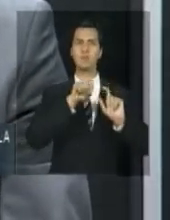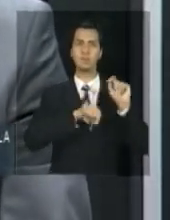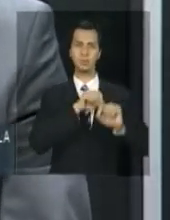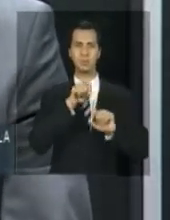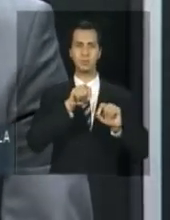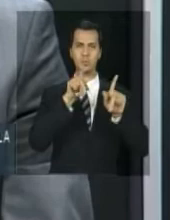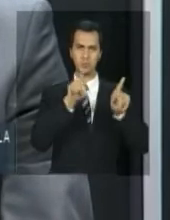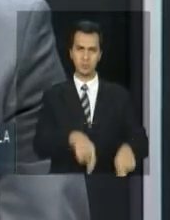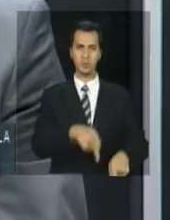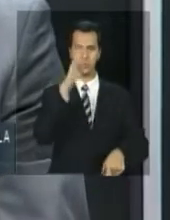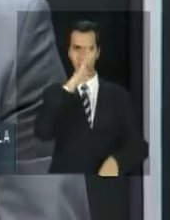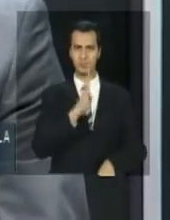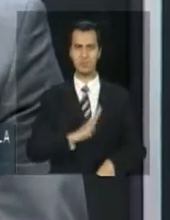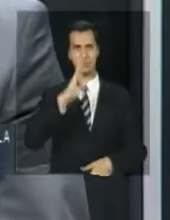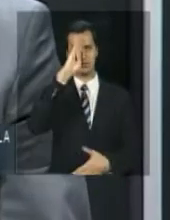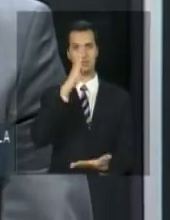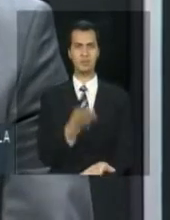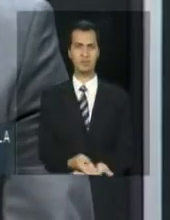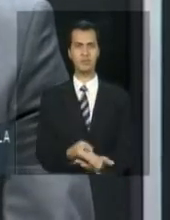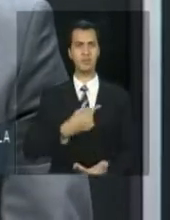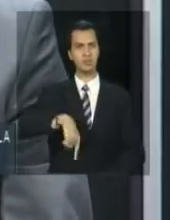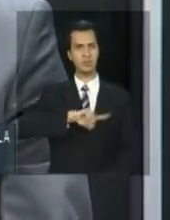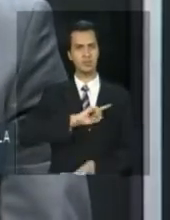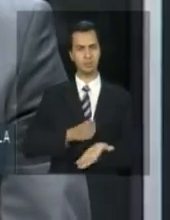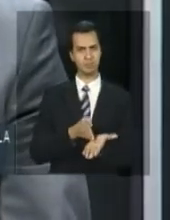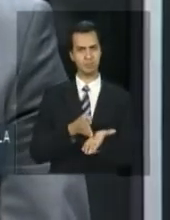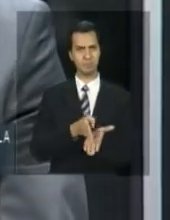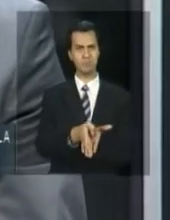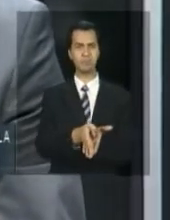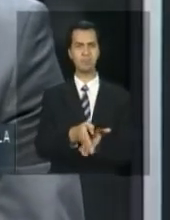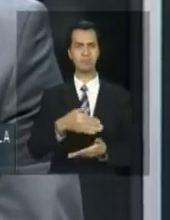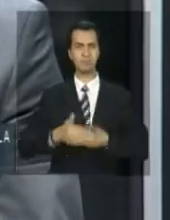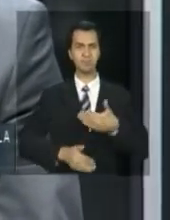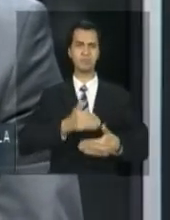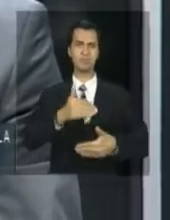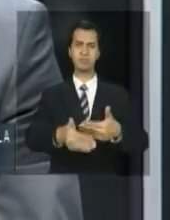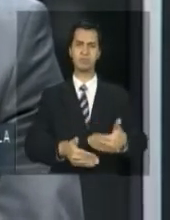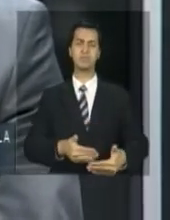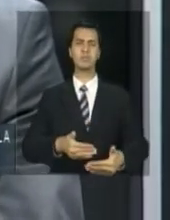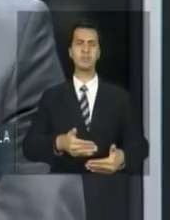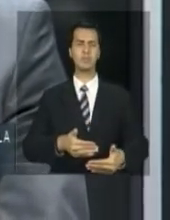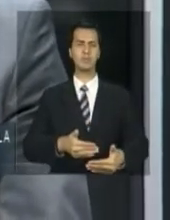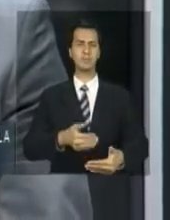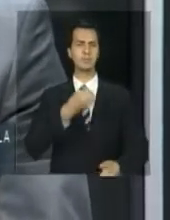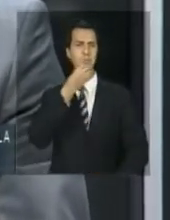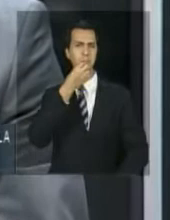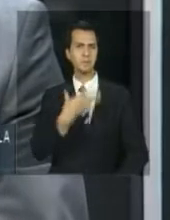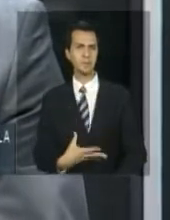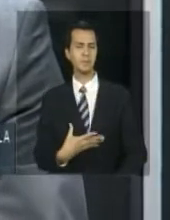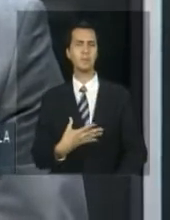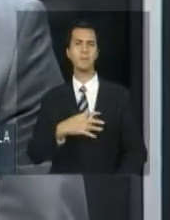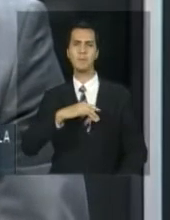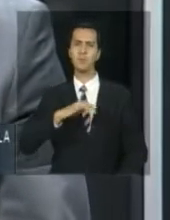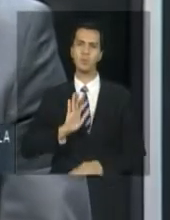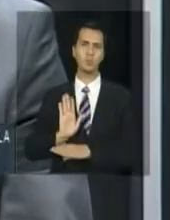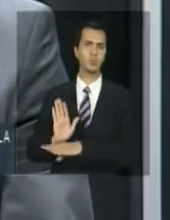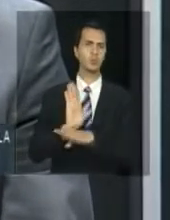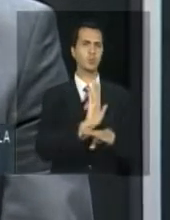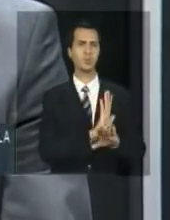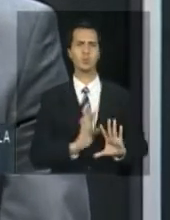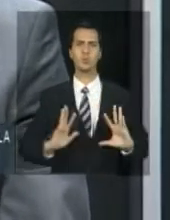dos brasileiros de que caminhamos cada vez mais rumo ao pleno desenvolvimento com oportunidade para